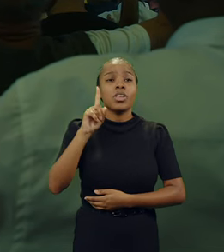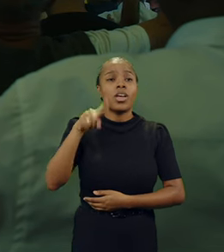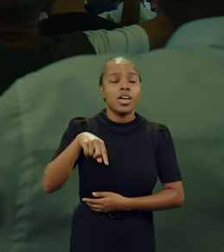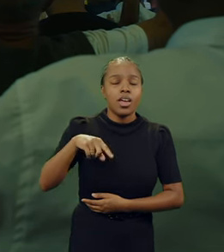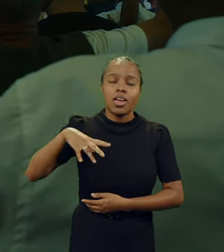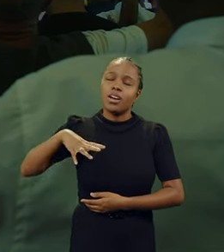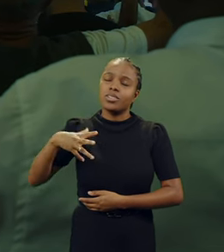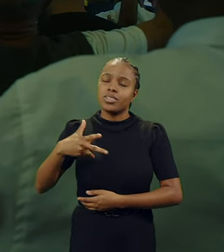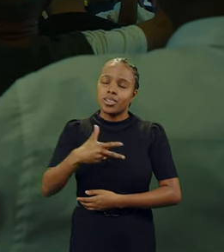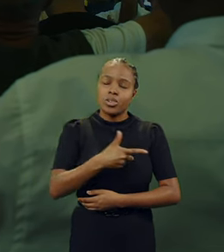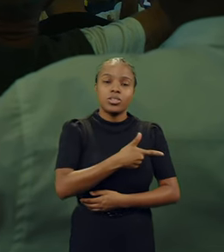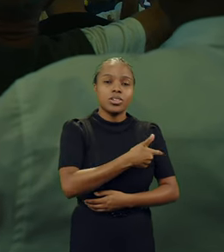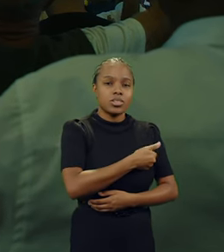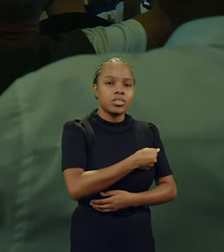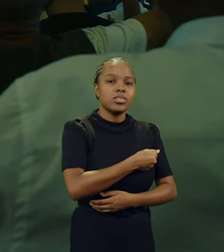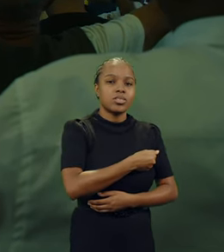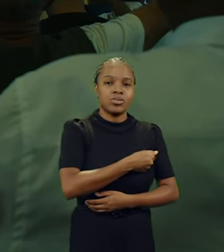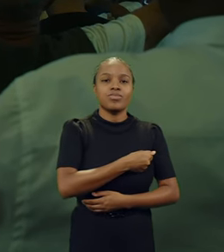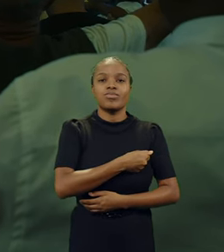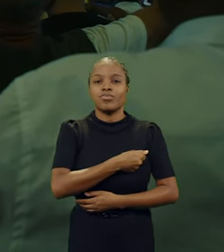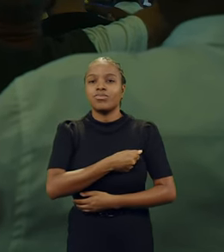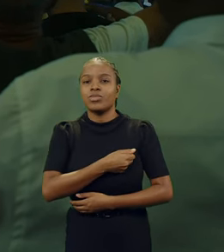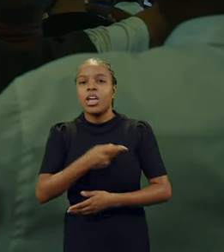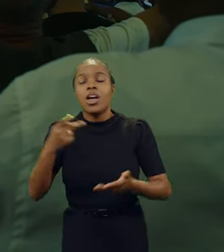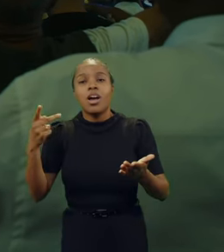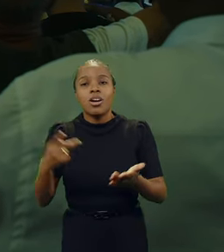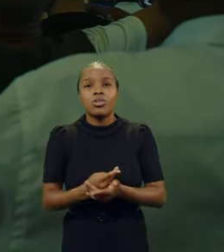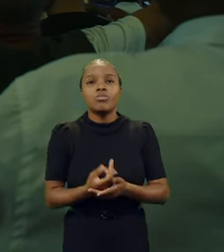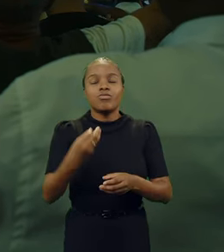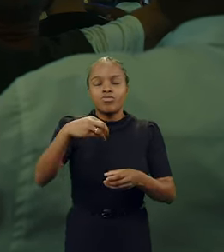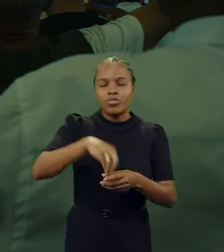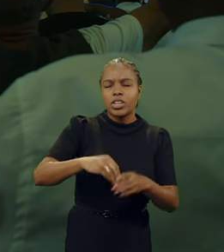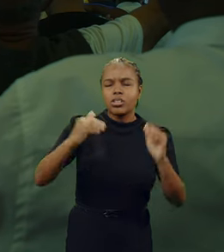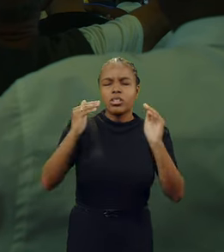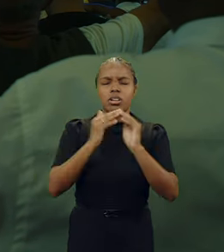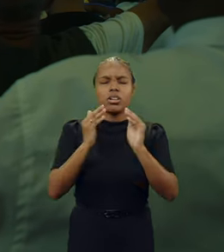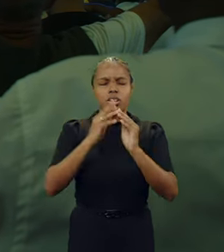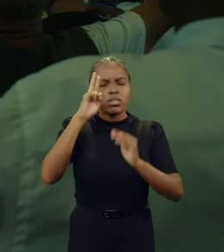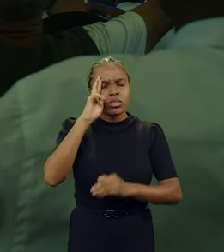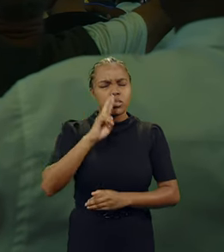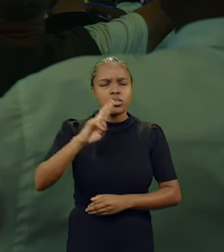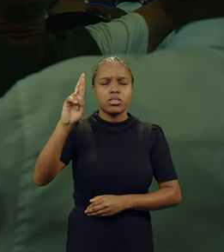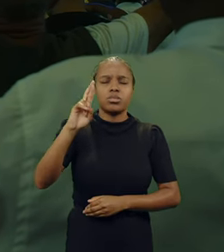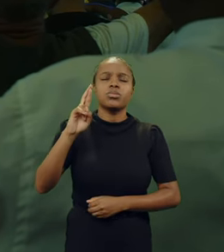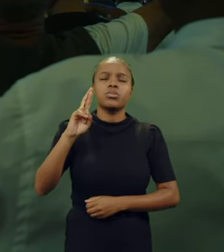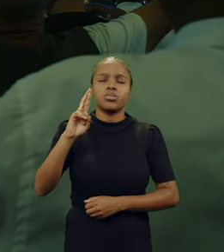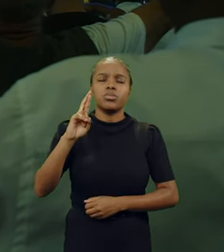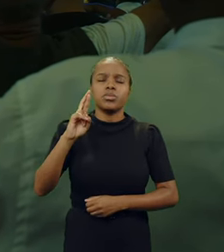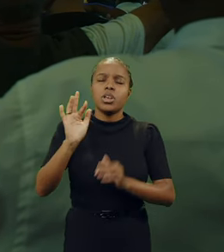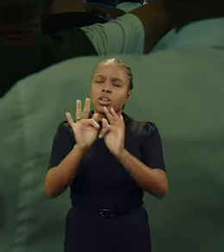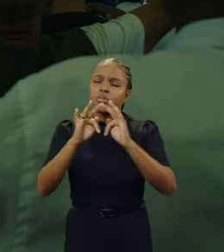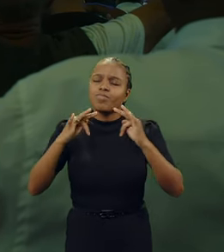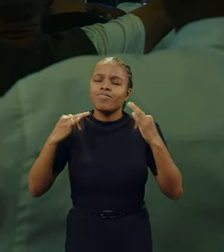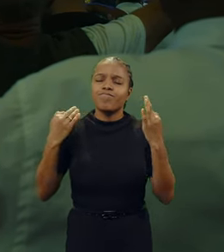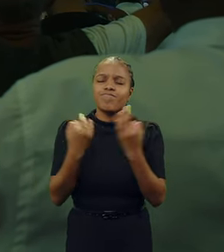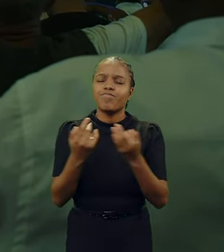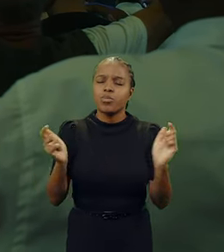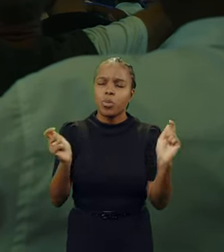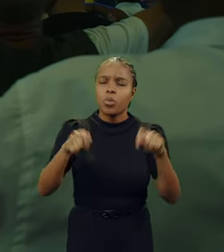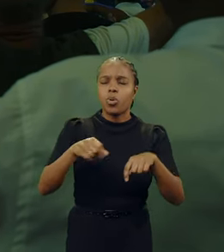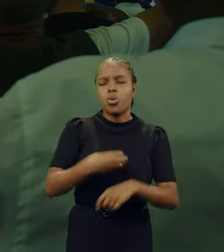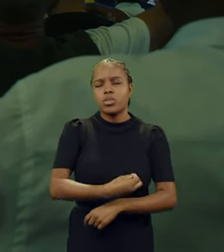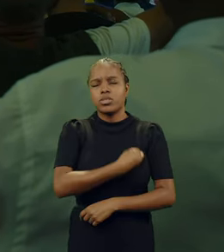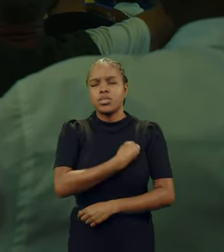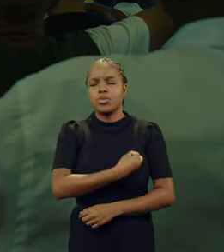da salvação aconteça dentro desta casa, Senhor, para que esta família possa viver